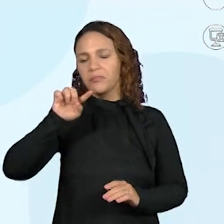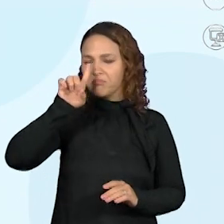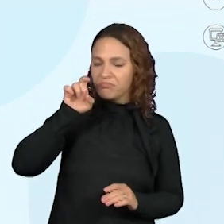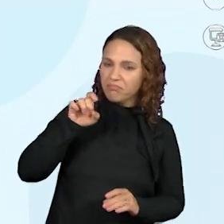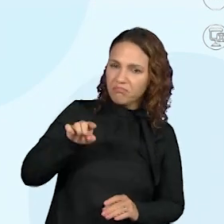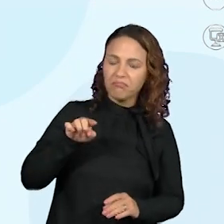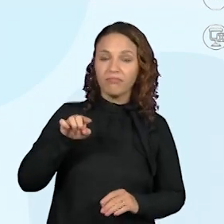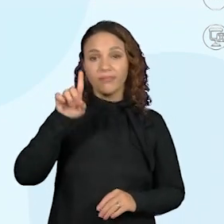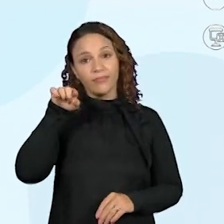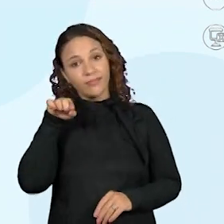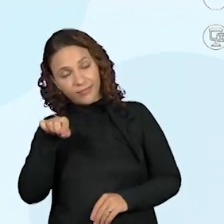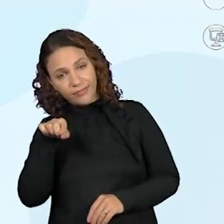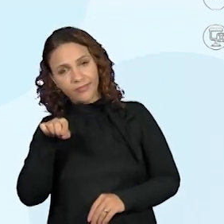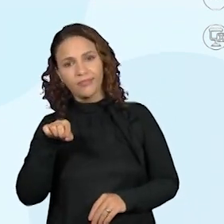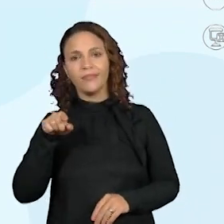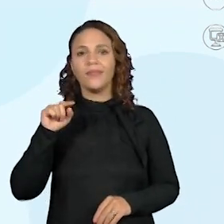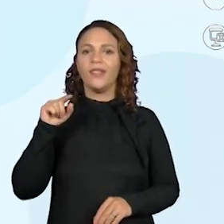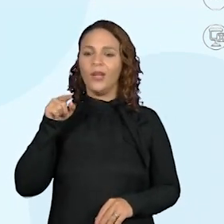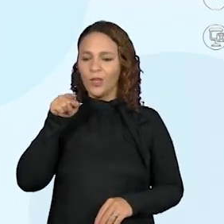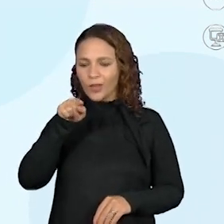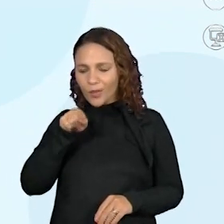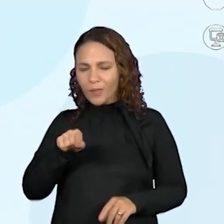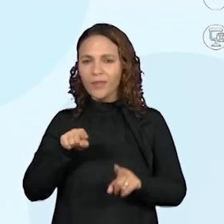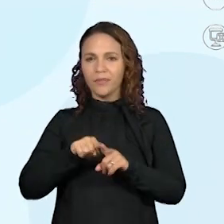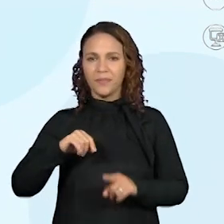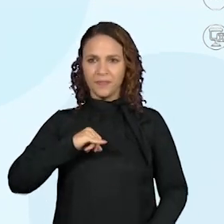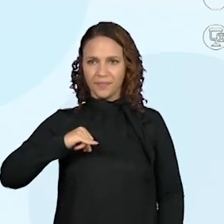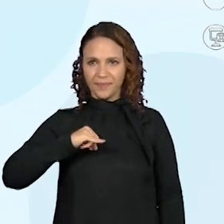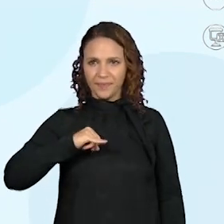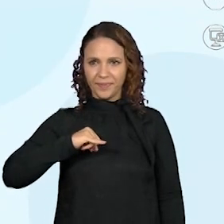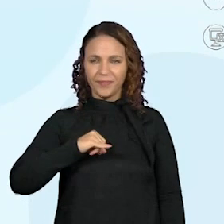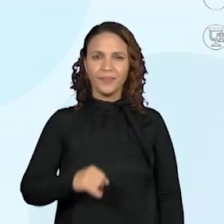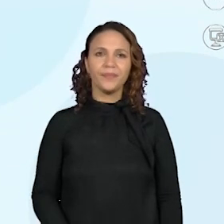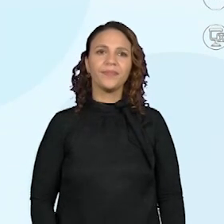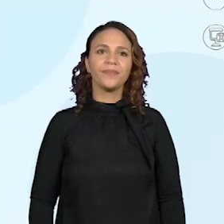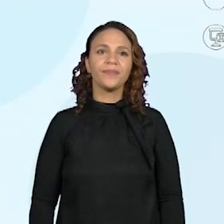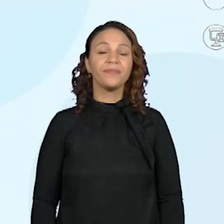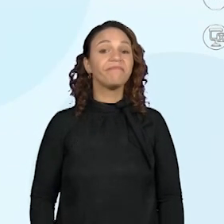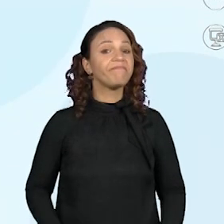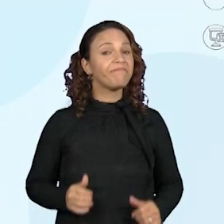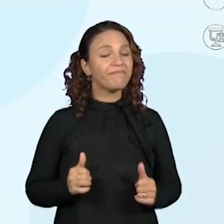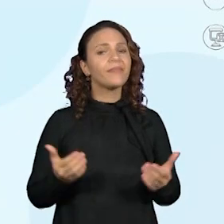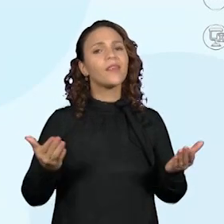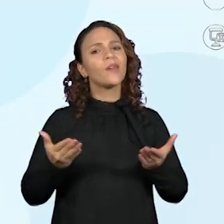de exclamação, 2 pontos e o travessão. Muito bem.